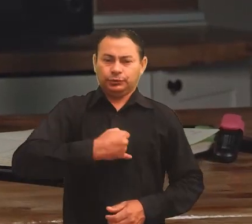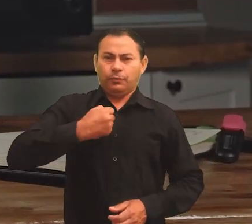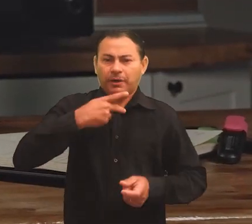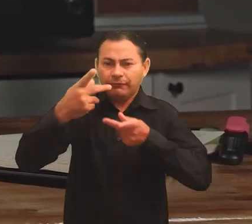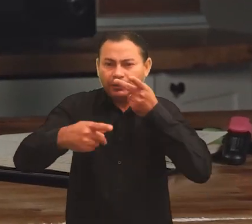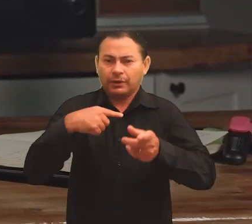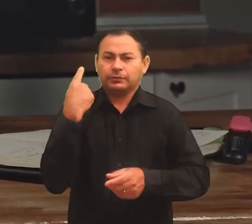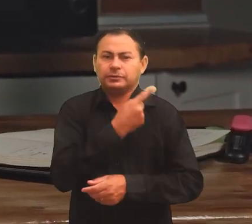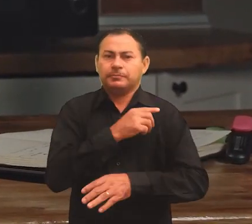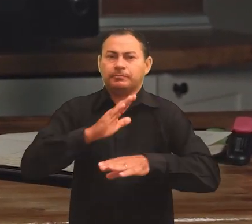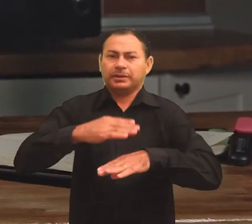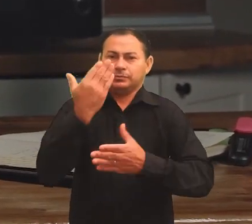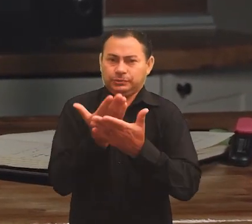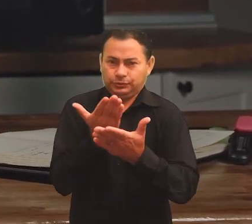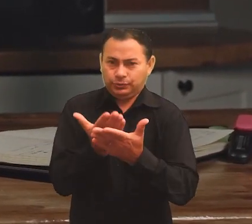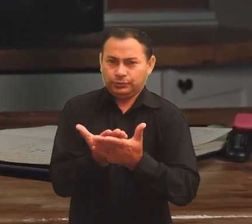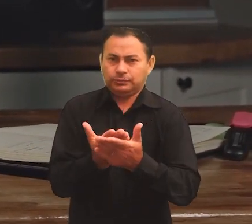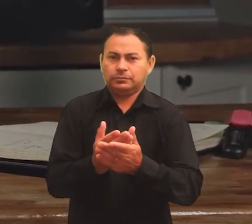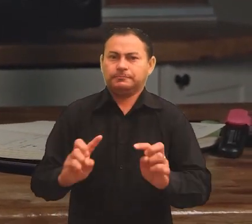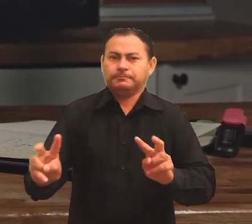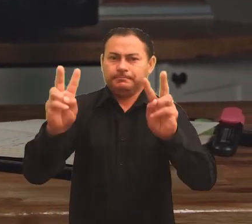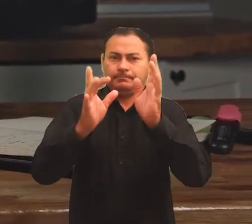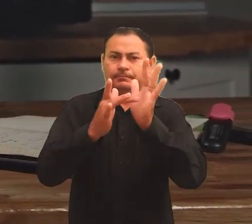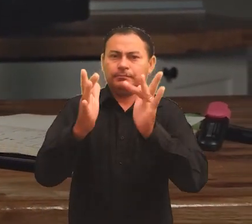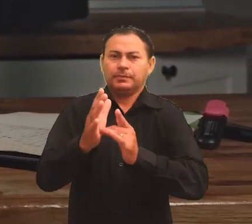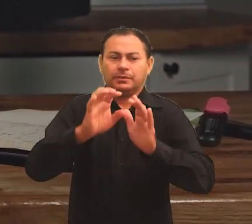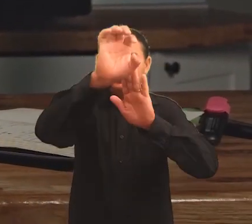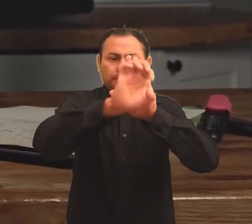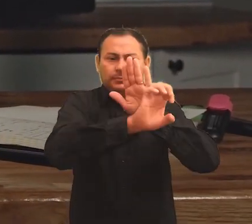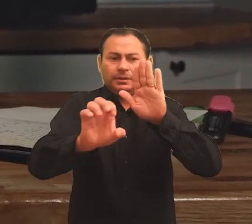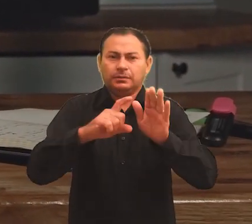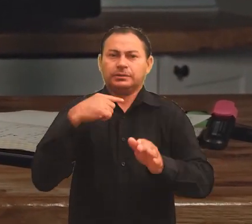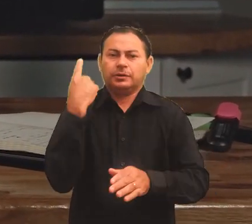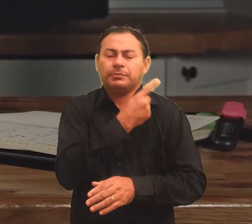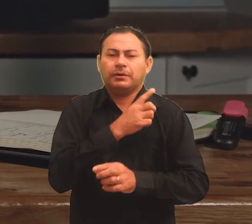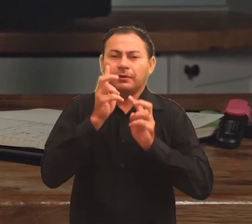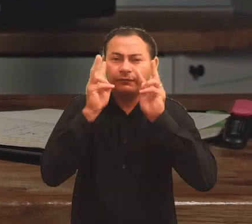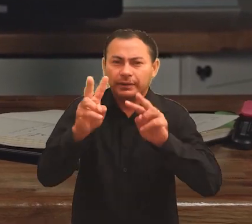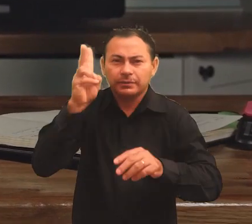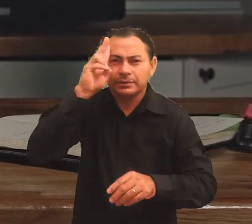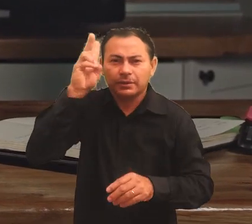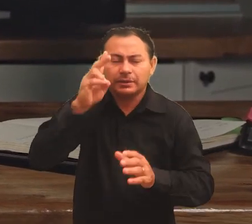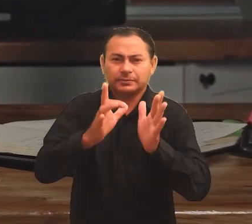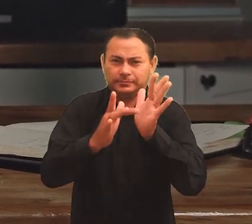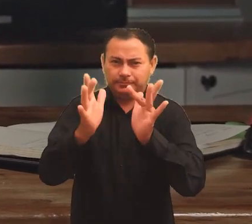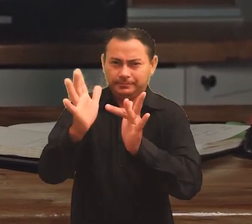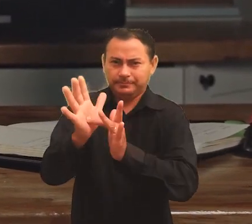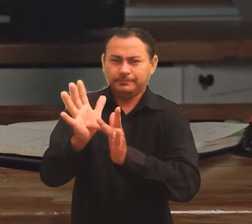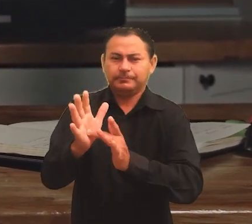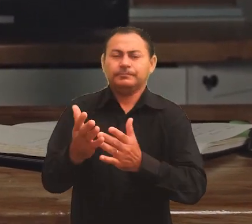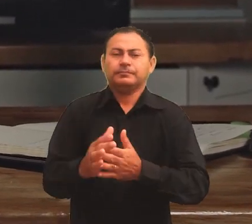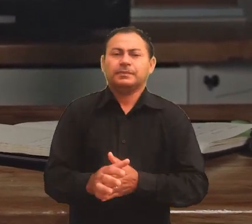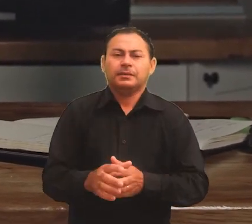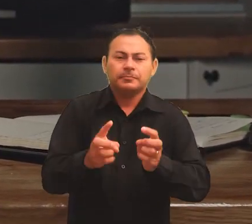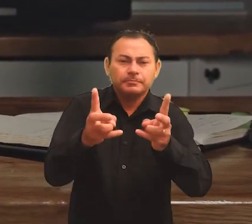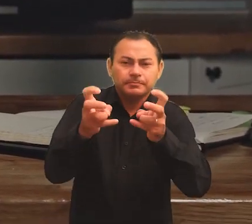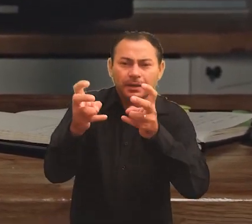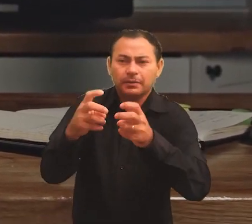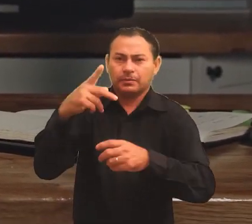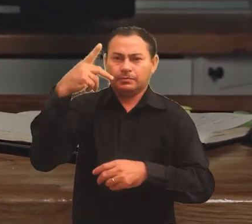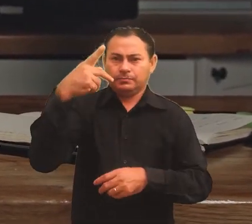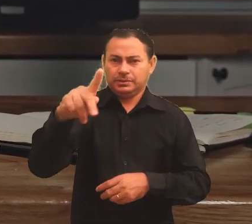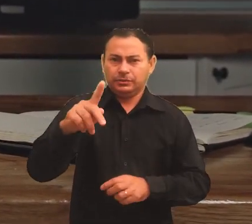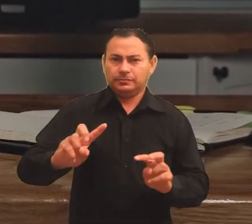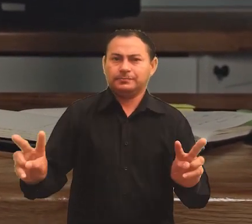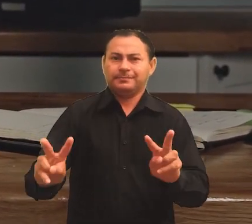Junte-se a nós para mais um estudo dos valores de Cristo. Através dos evangelhos estamos acompanhando os passos de Jesus e identificando